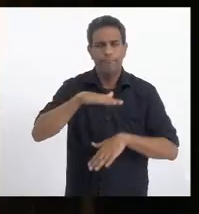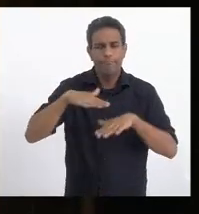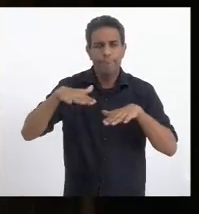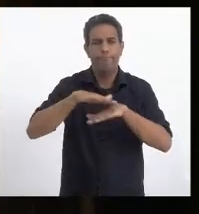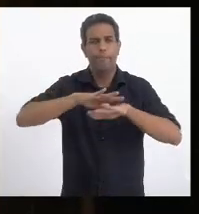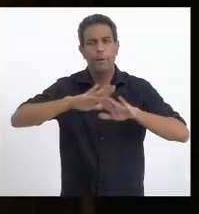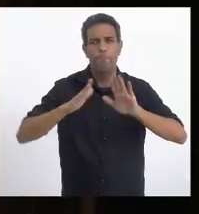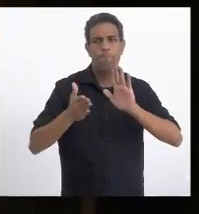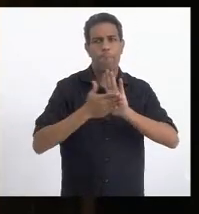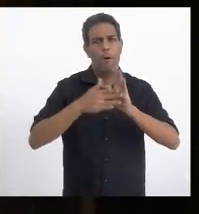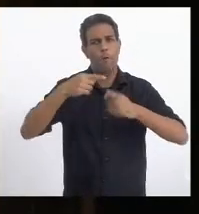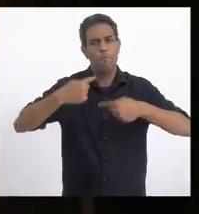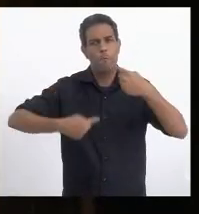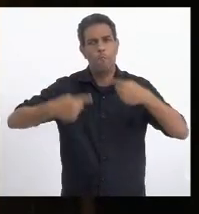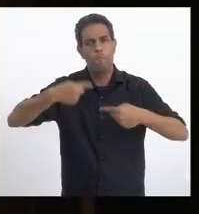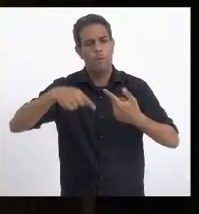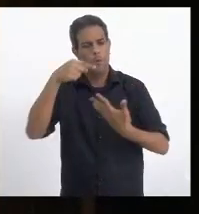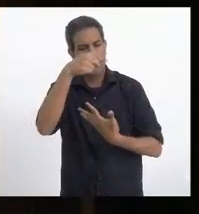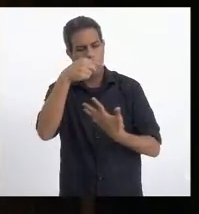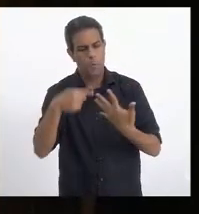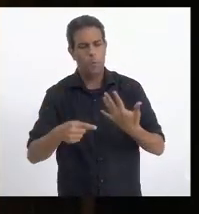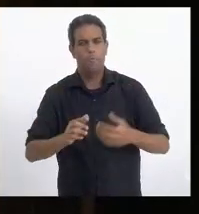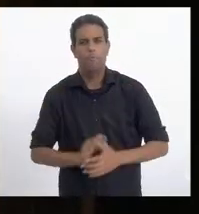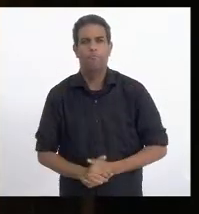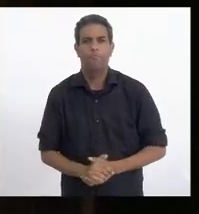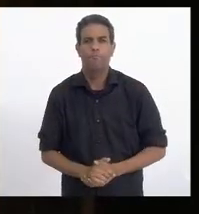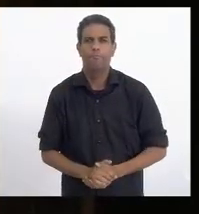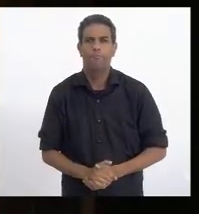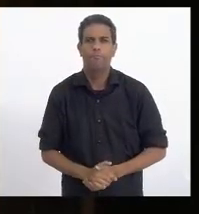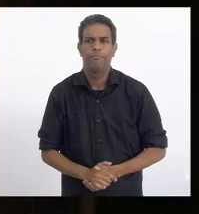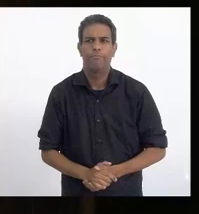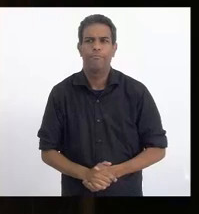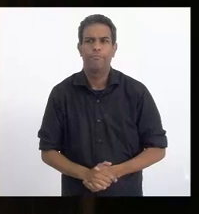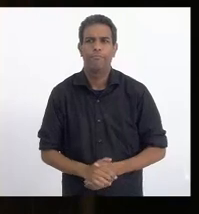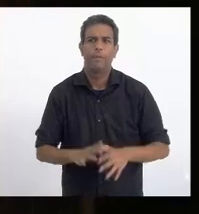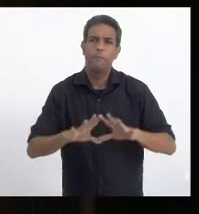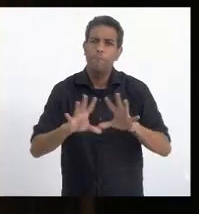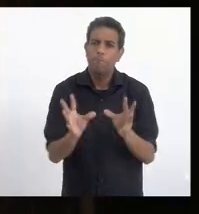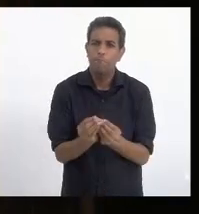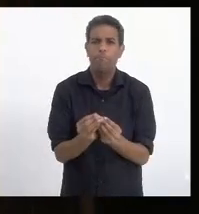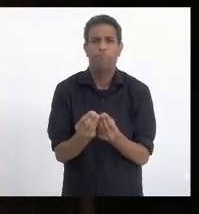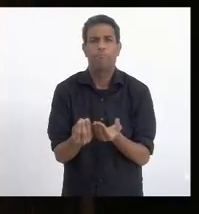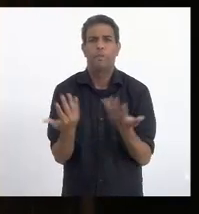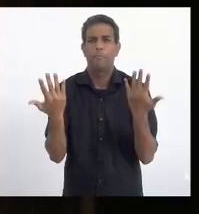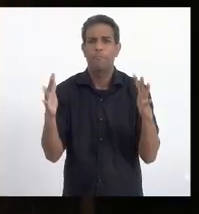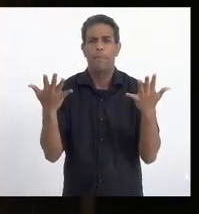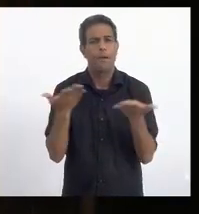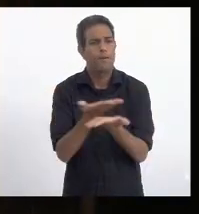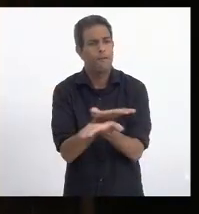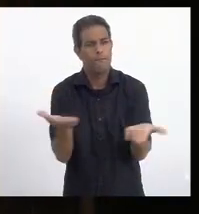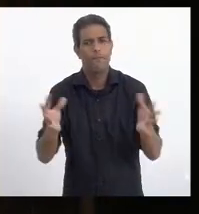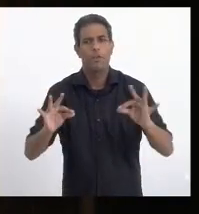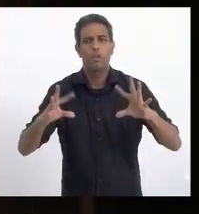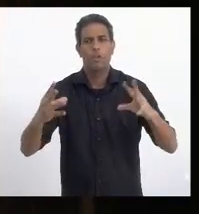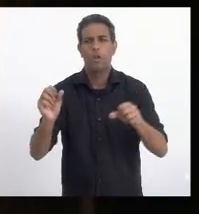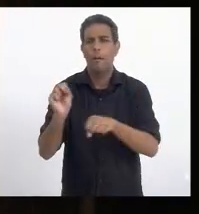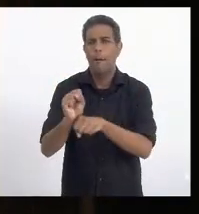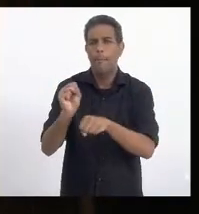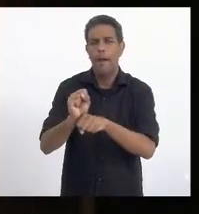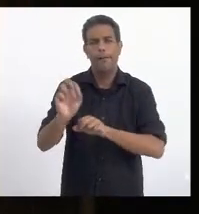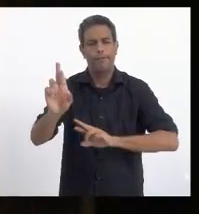prontos a debater a qualquer momento em Ok para concluir Parabéns a todos e Fico